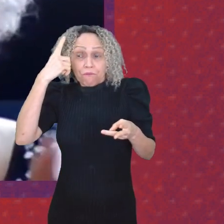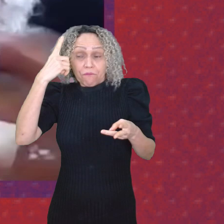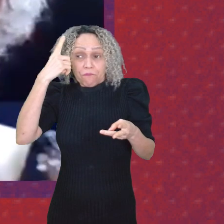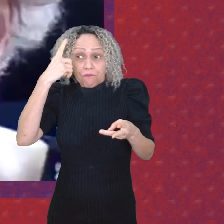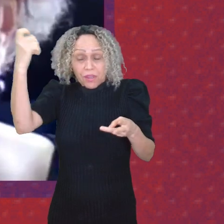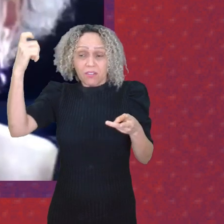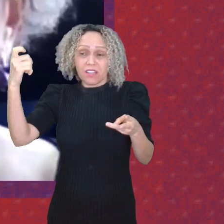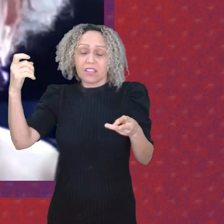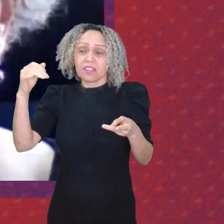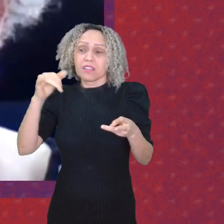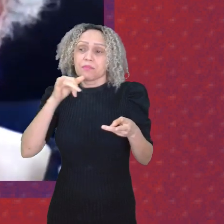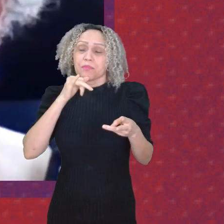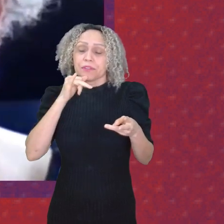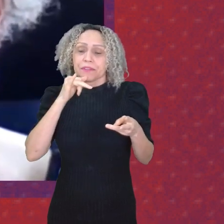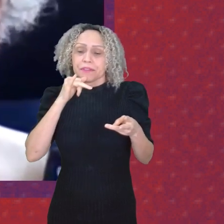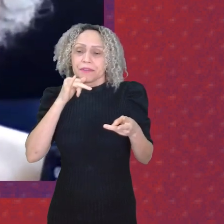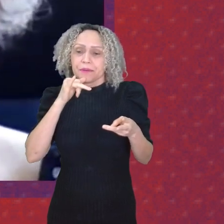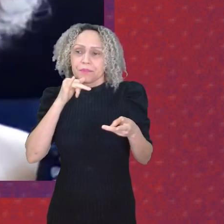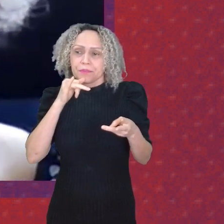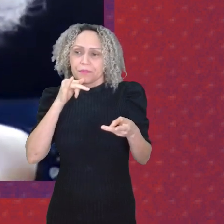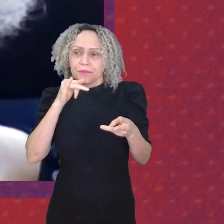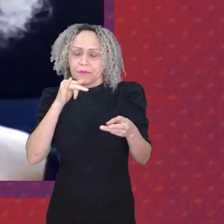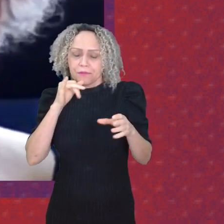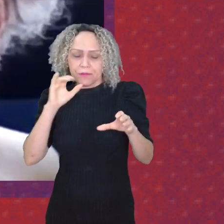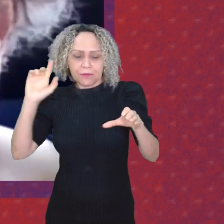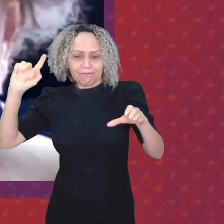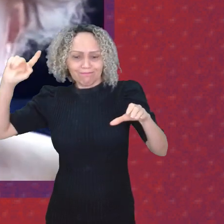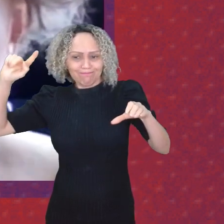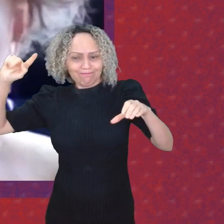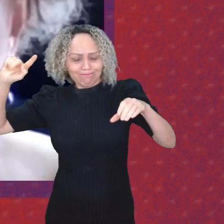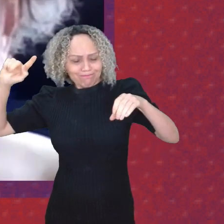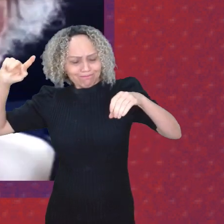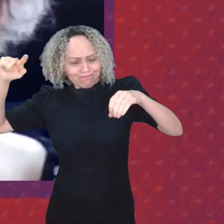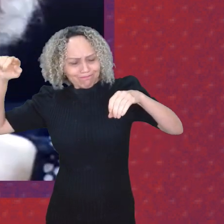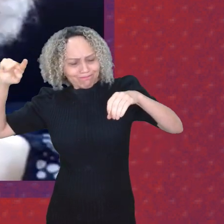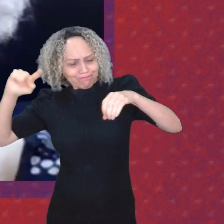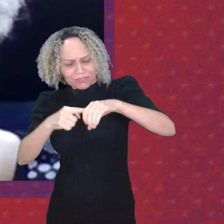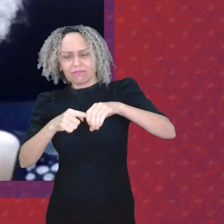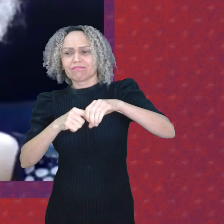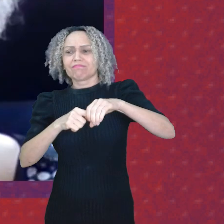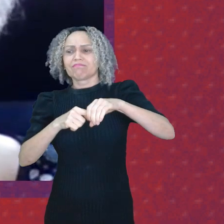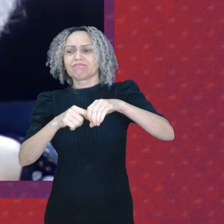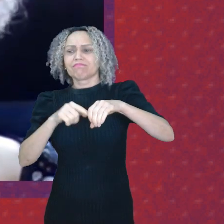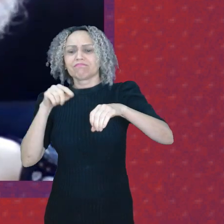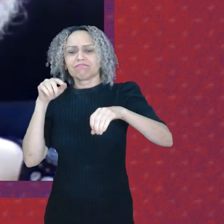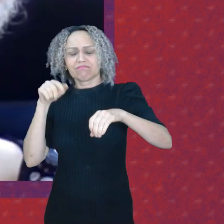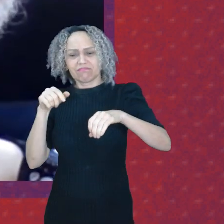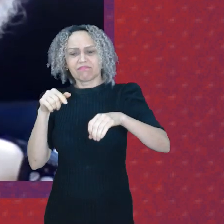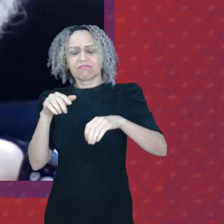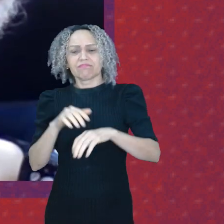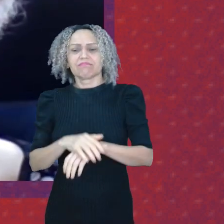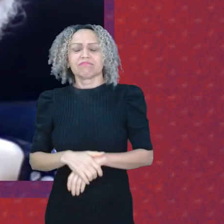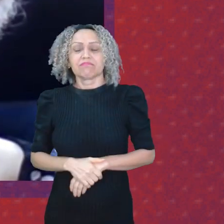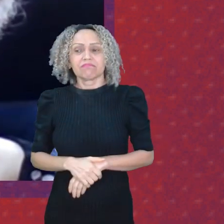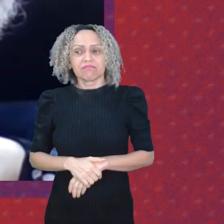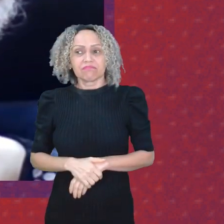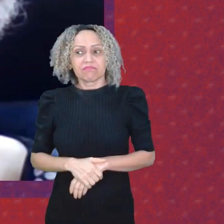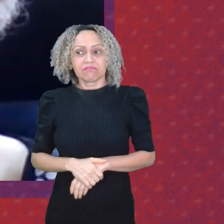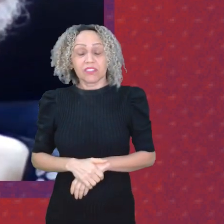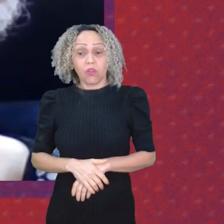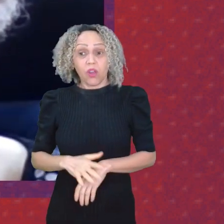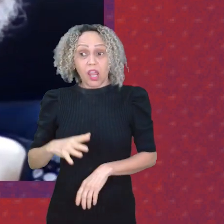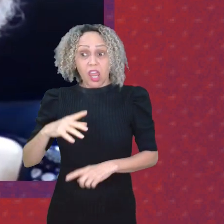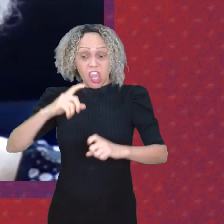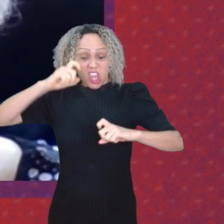Estupro já é um crime no Brasil hediondo.